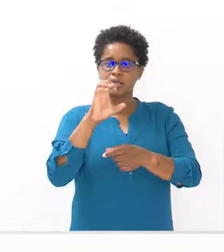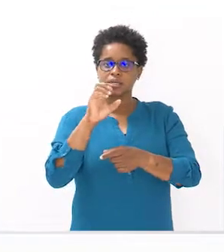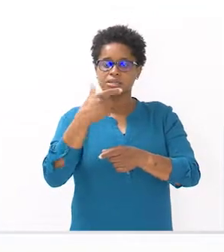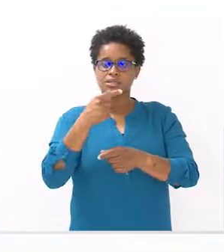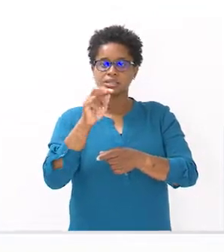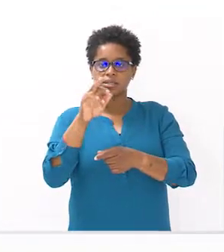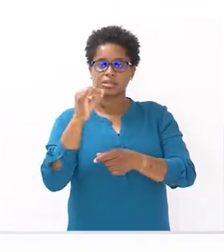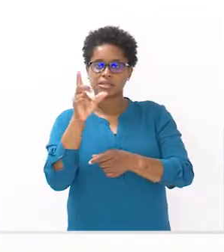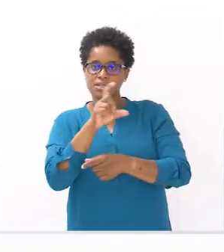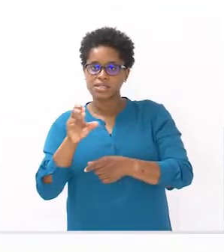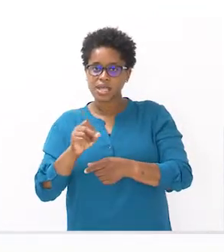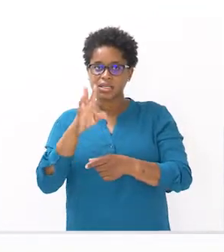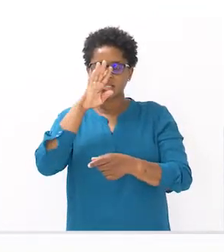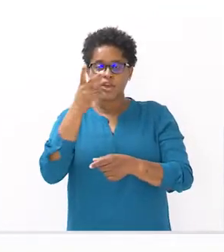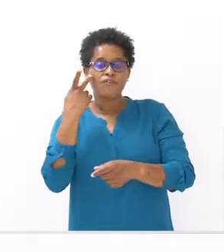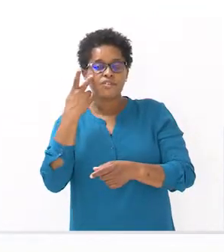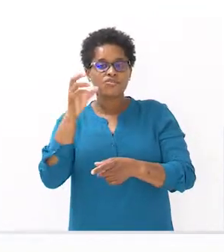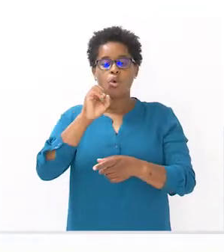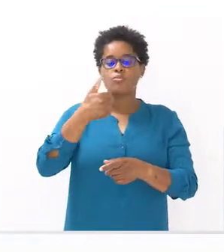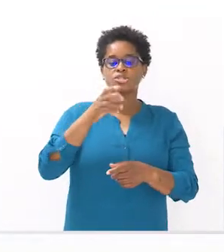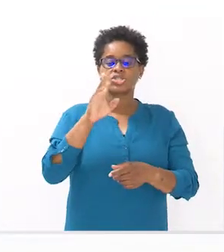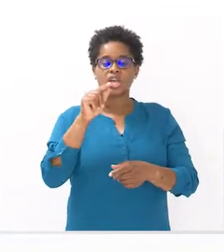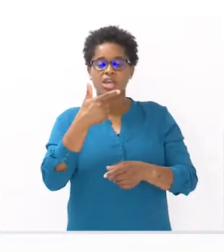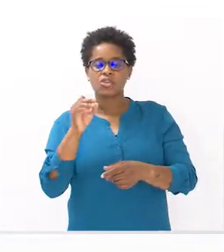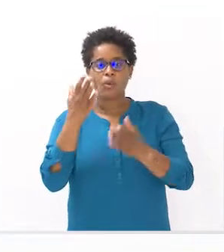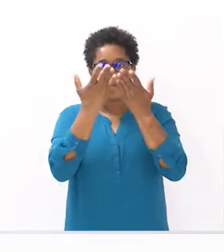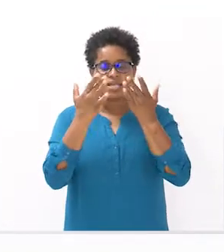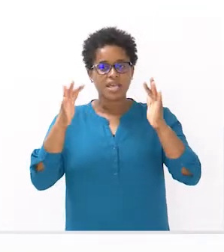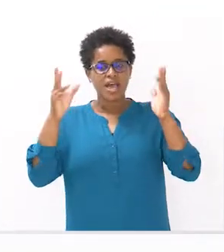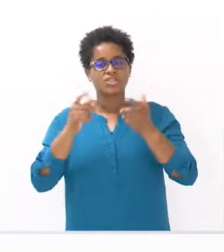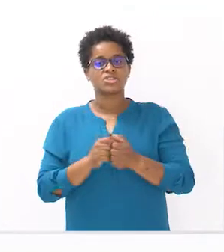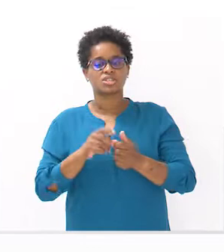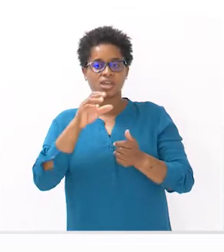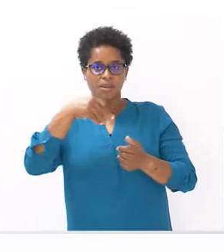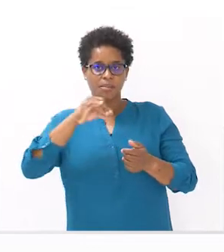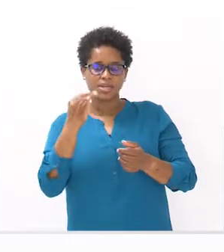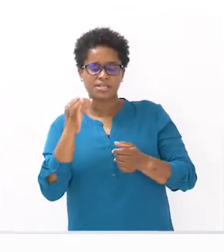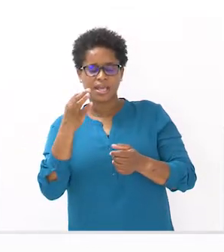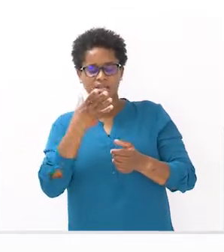vivos, objetos, paisagens, ideias, etc.